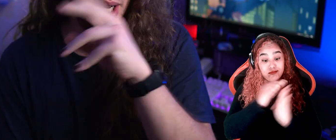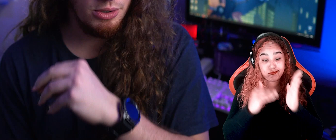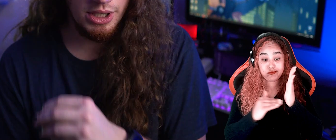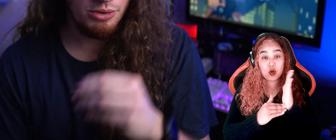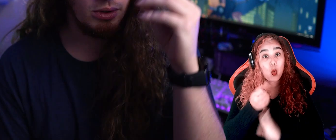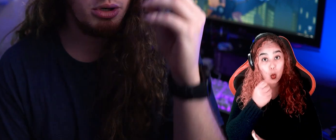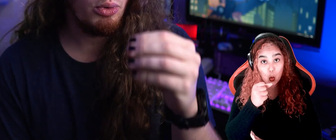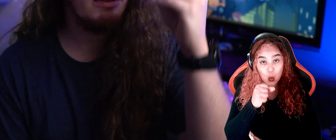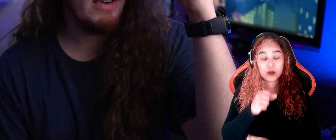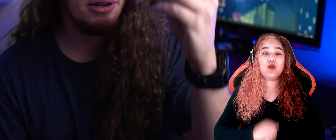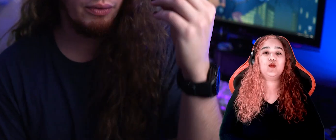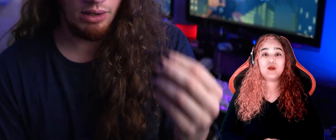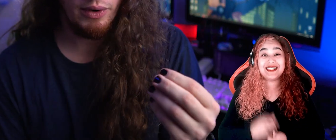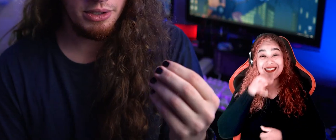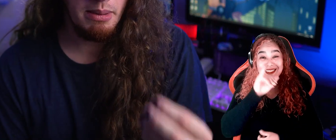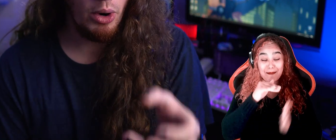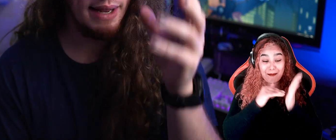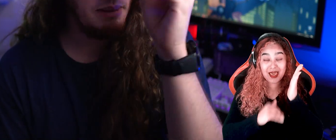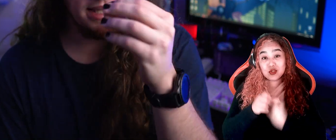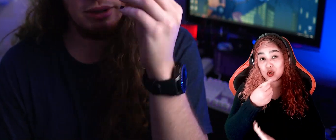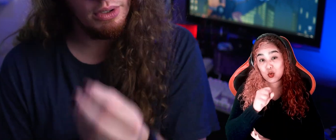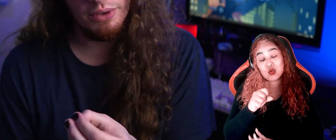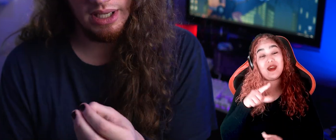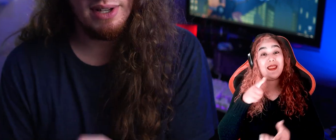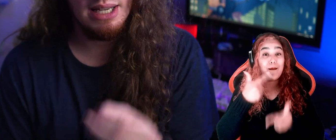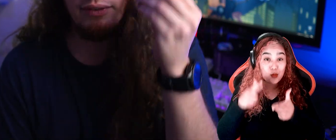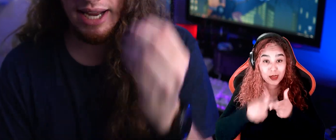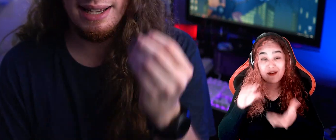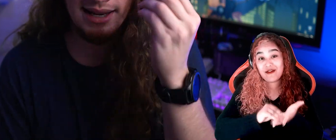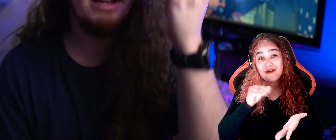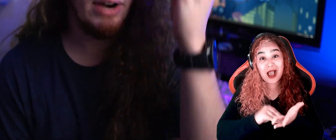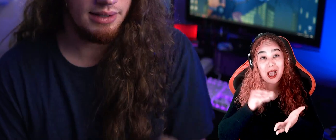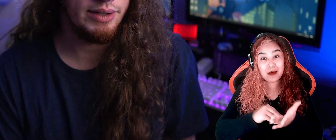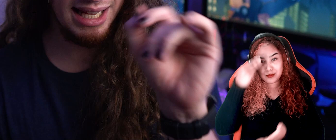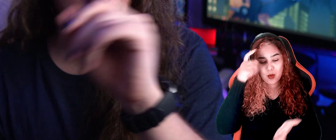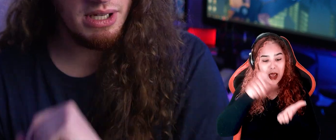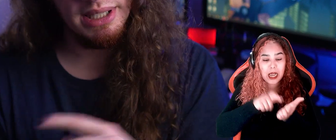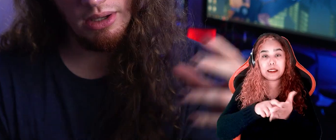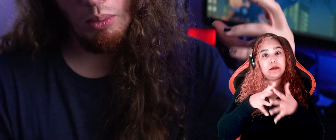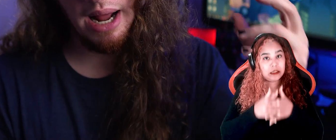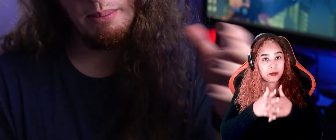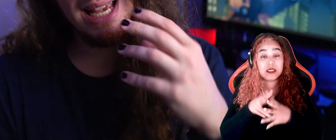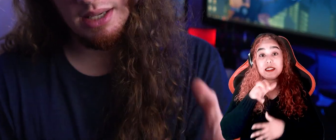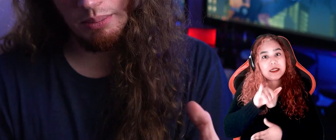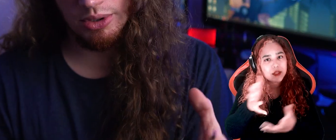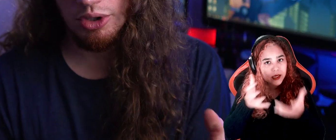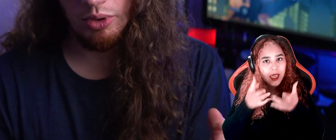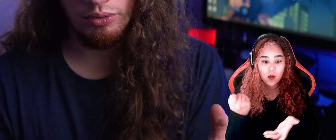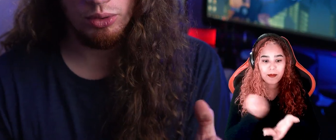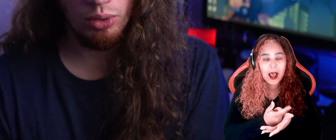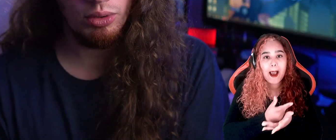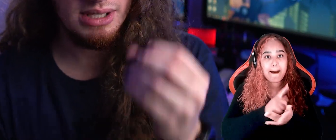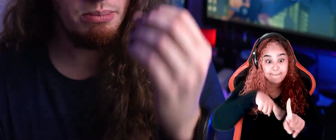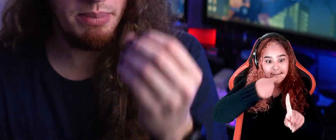GB. Abaixo disso, o seu notebook vai sofrer com falta de memória e, dependendo do que você quer fazer, ele vai engasgar e vai travar. E caso você pretenda comprar mais RAM para o